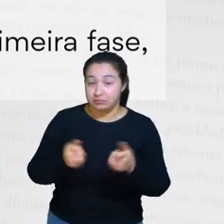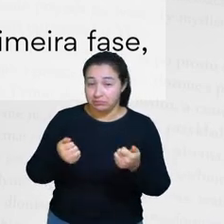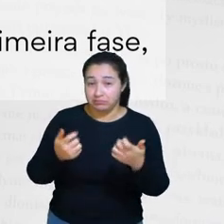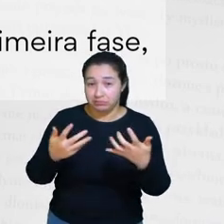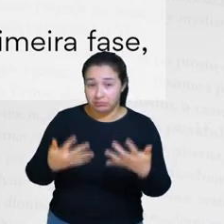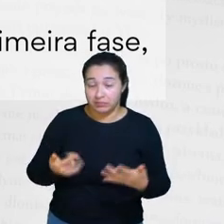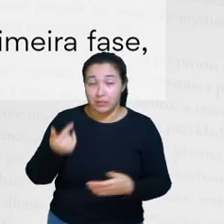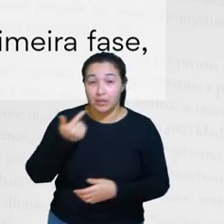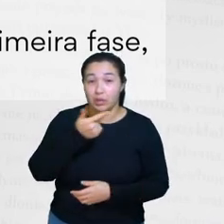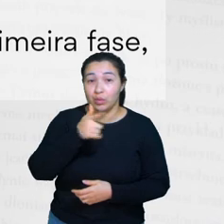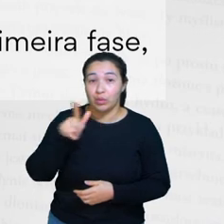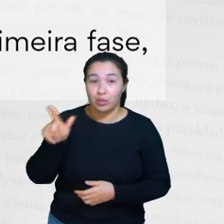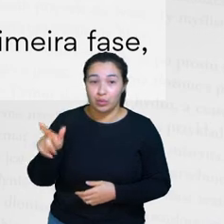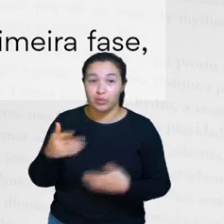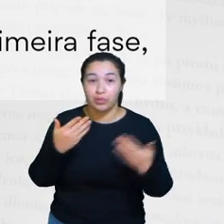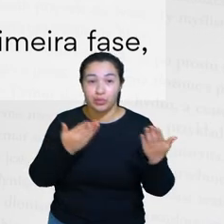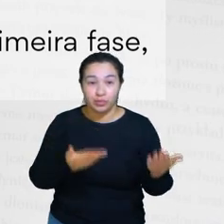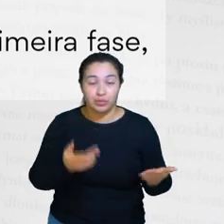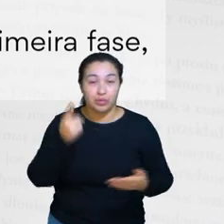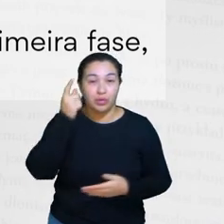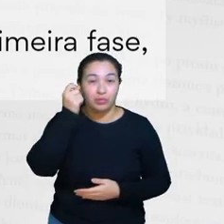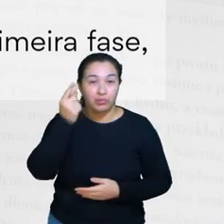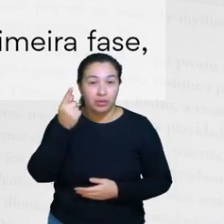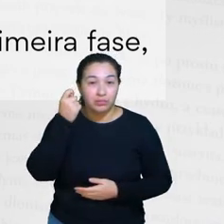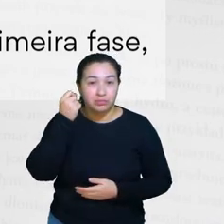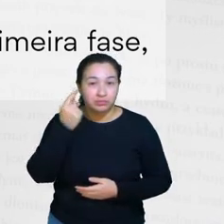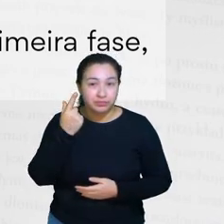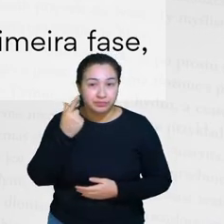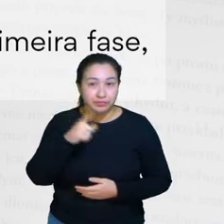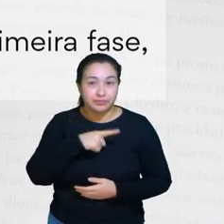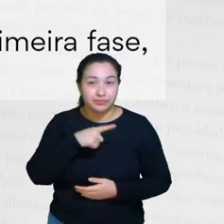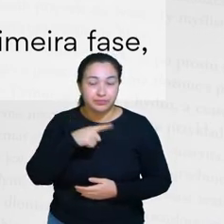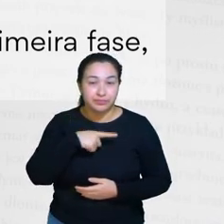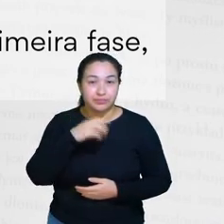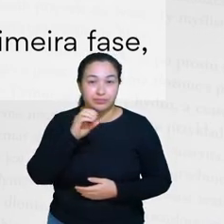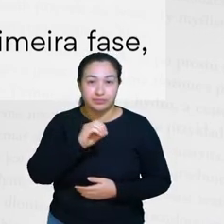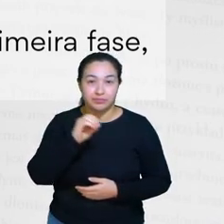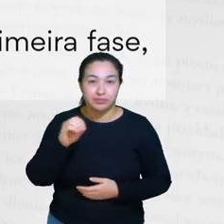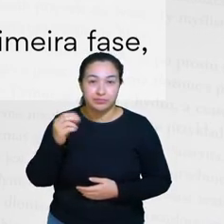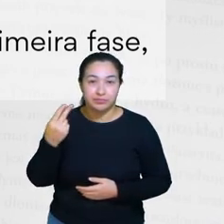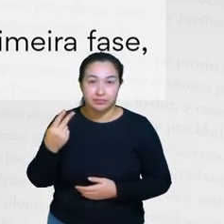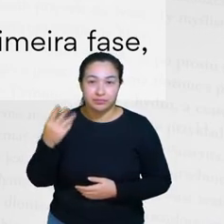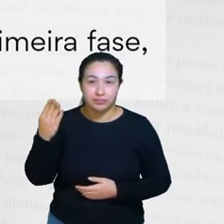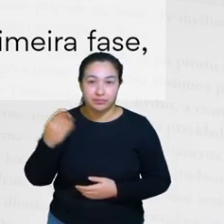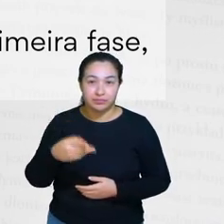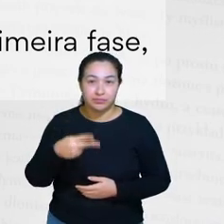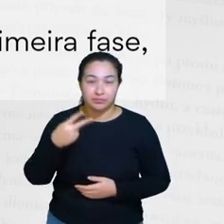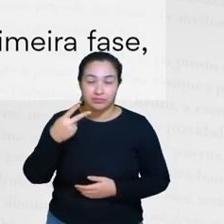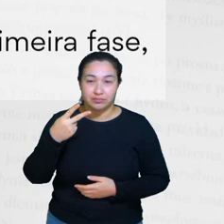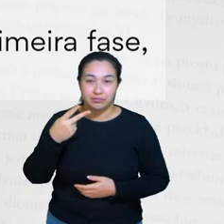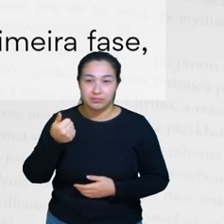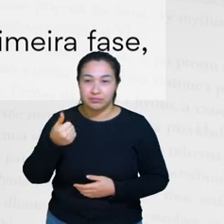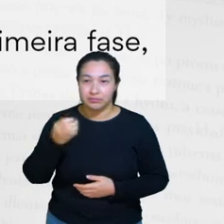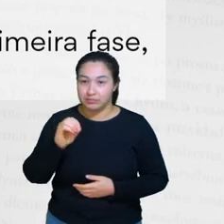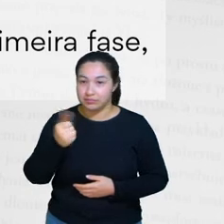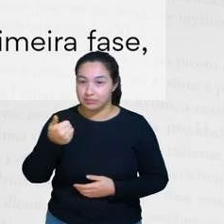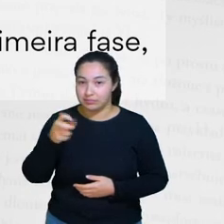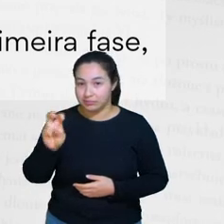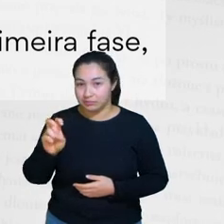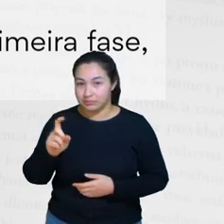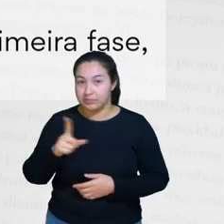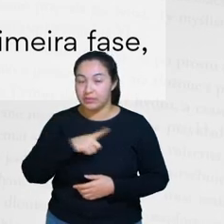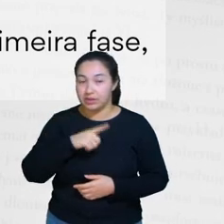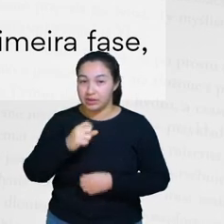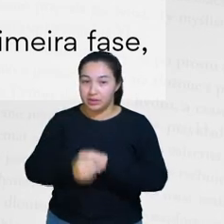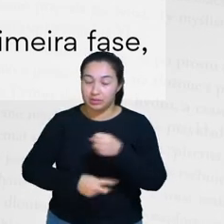eh das Universidades veja nós tínhamos uma resolução 02/25 e tivemos 2 anos para